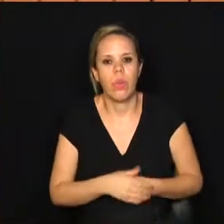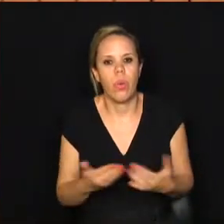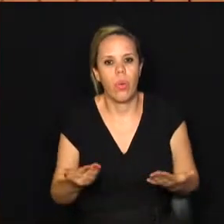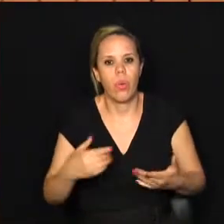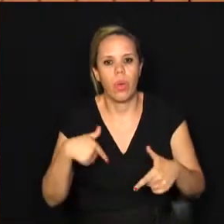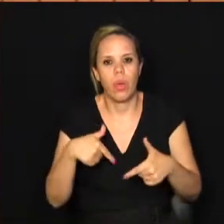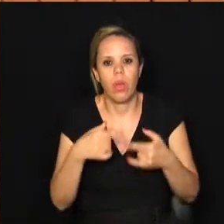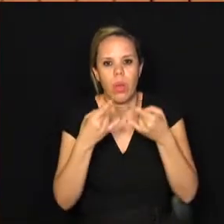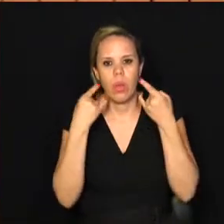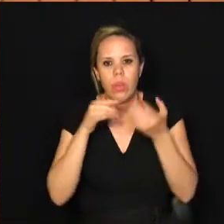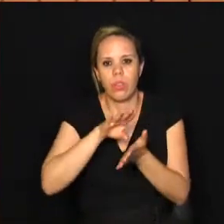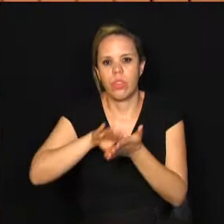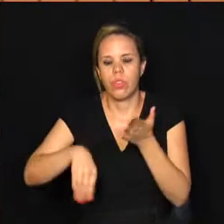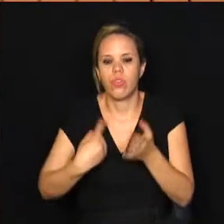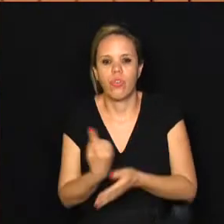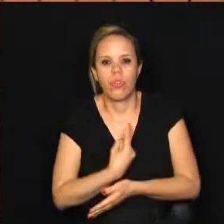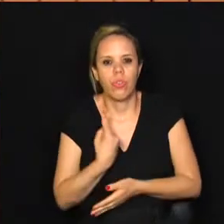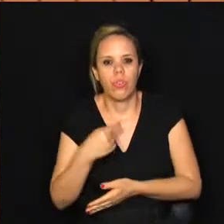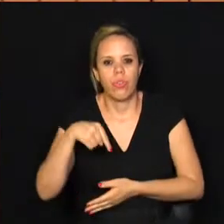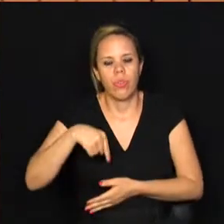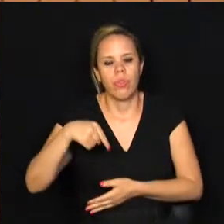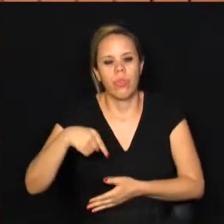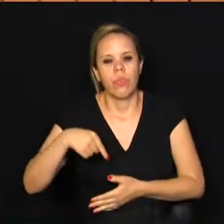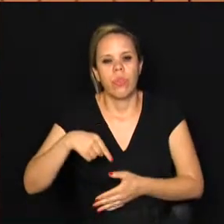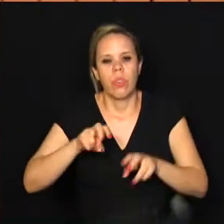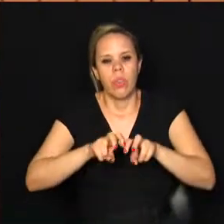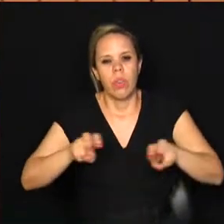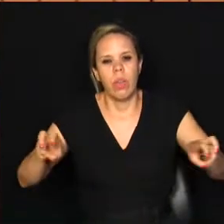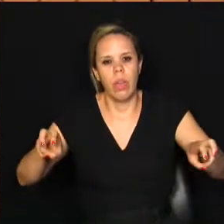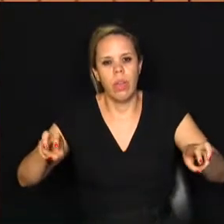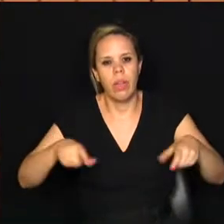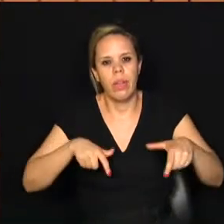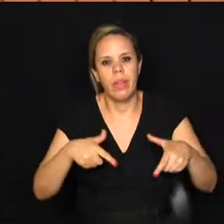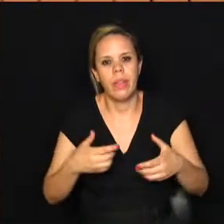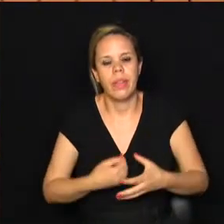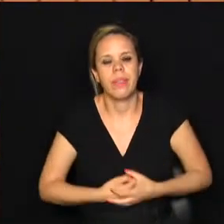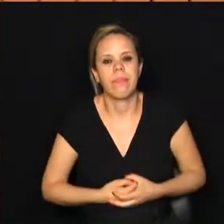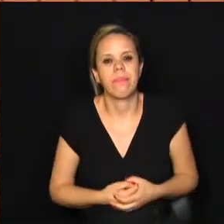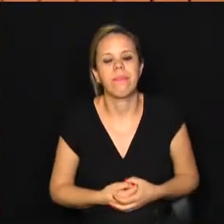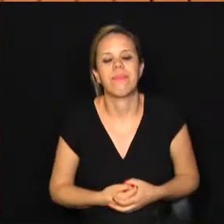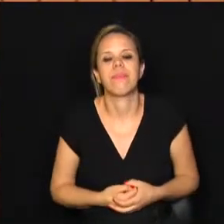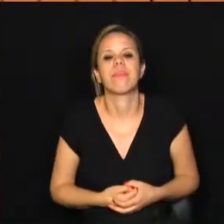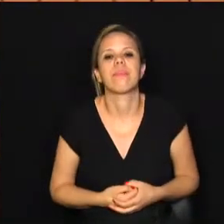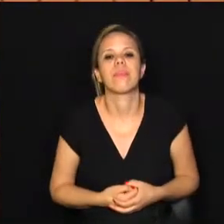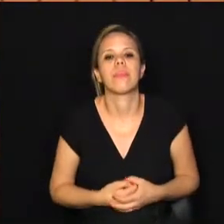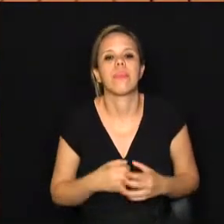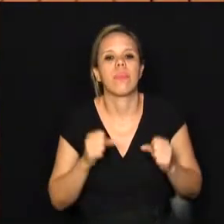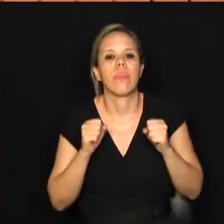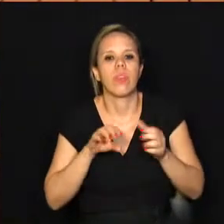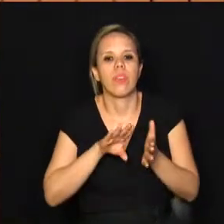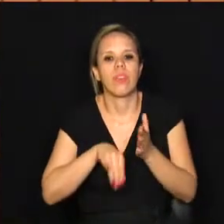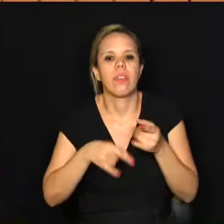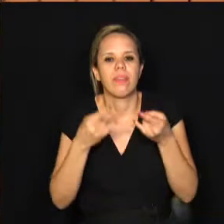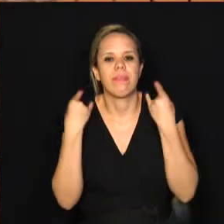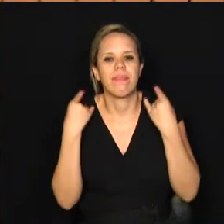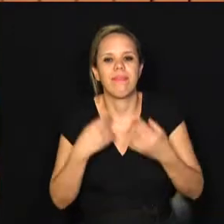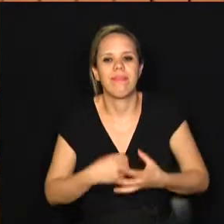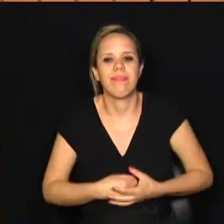sem máscara, porque estou sozinho aqui na mesa de trabalho hoje, então posso tirar a máscara.